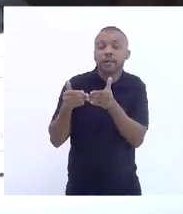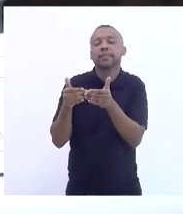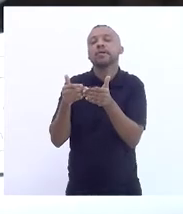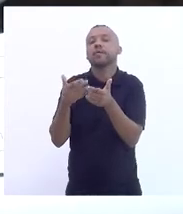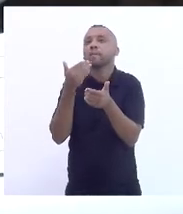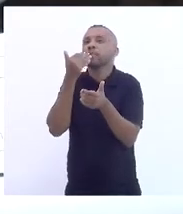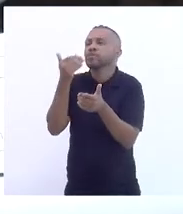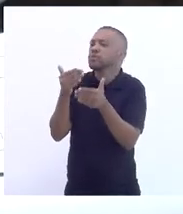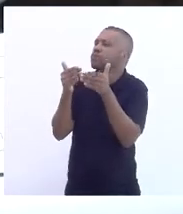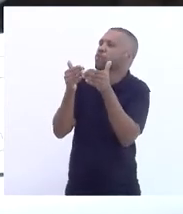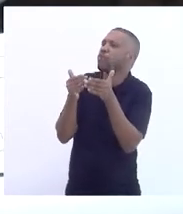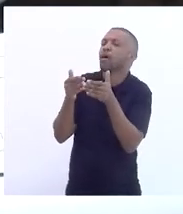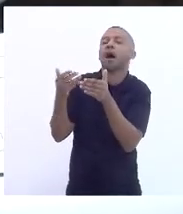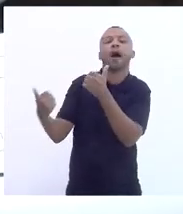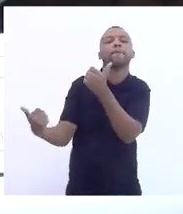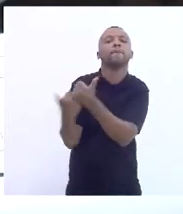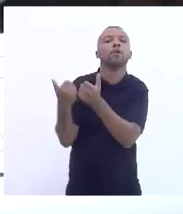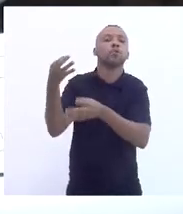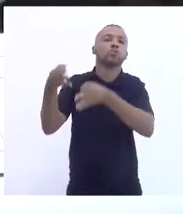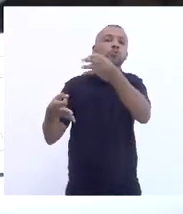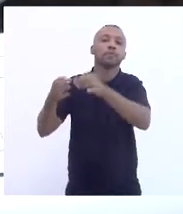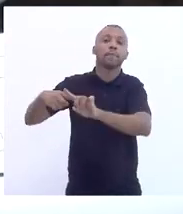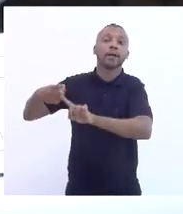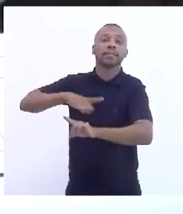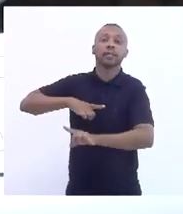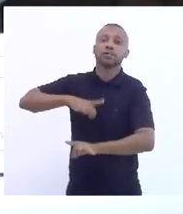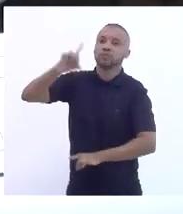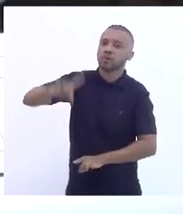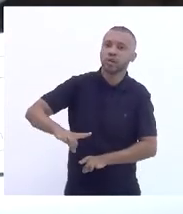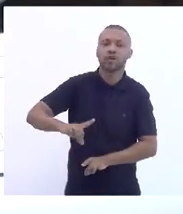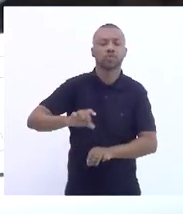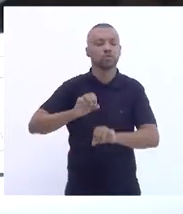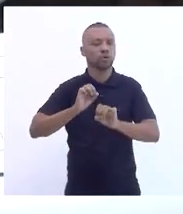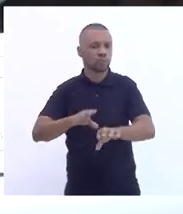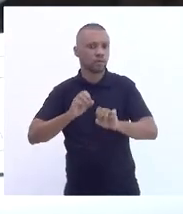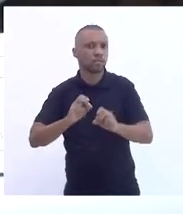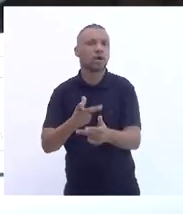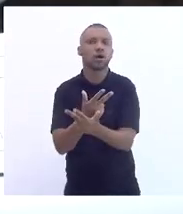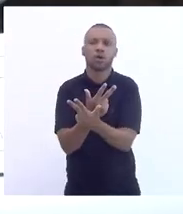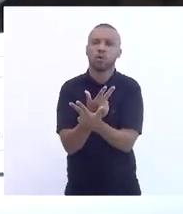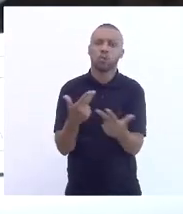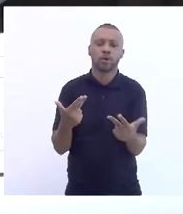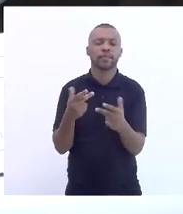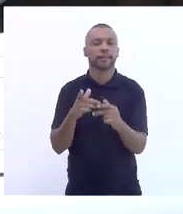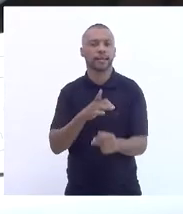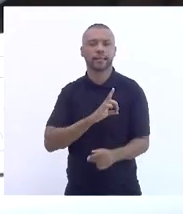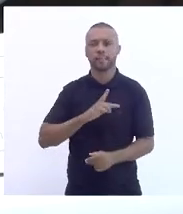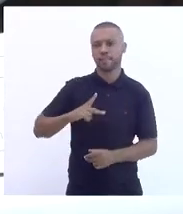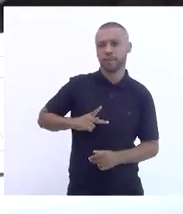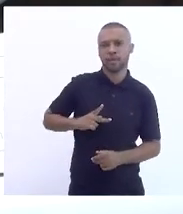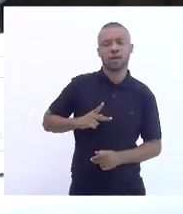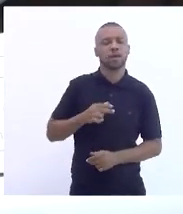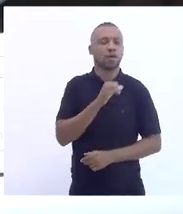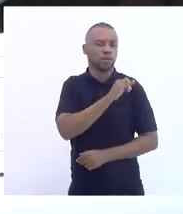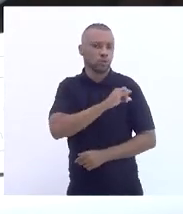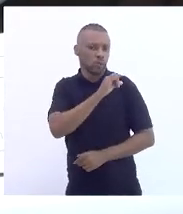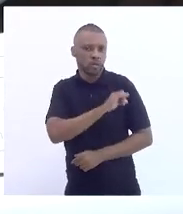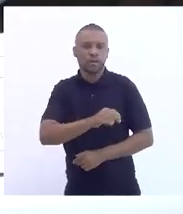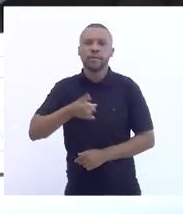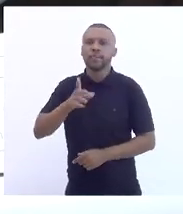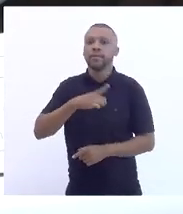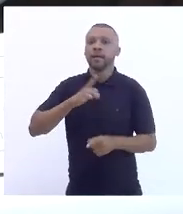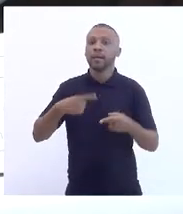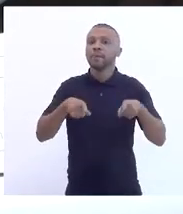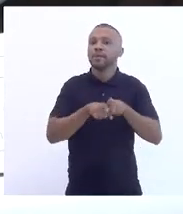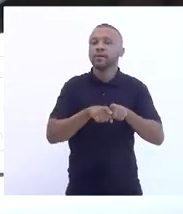assistência jurídica além de toda a educação direito Elas têm se desenvolvido bastante EA Defensoria Pública do Rio sempre com